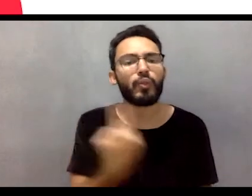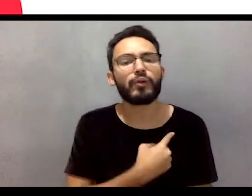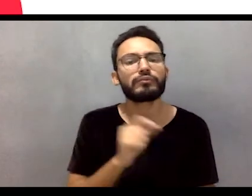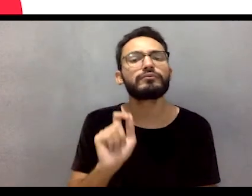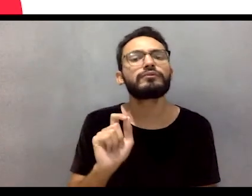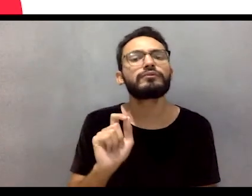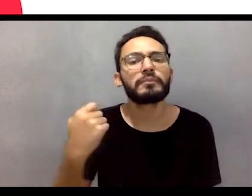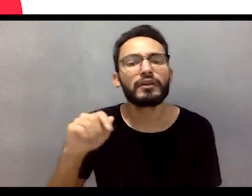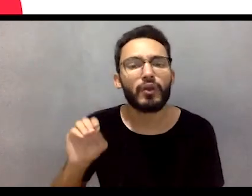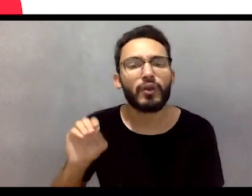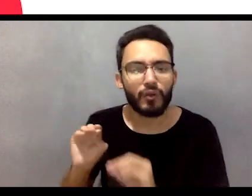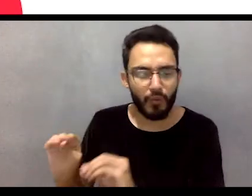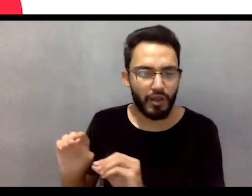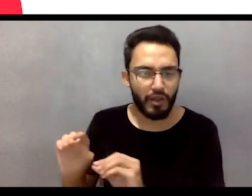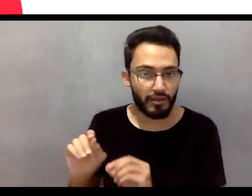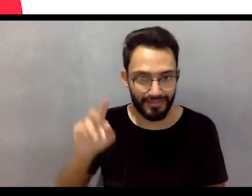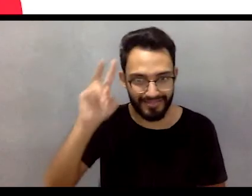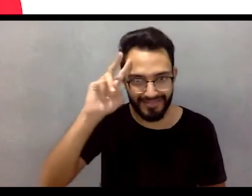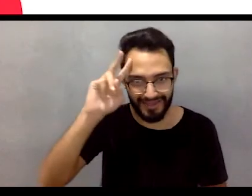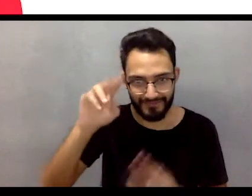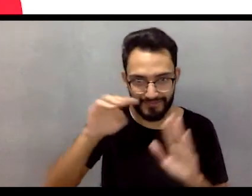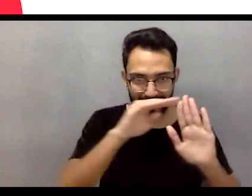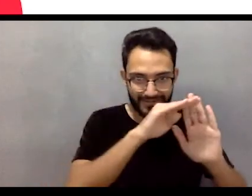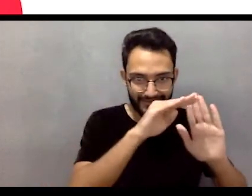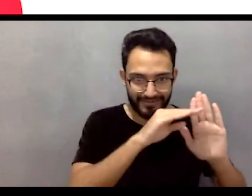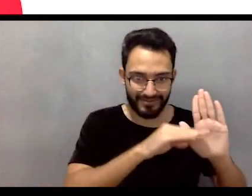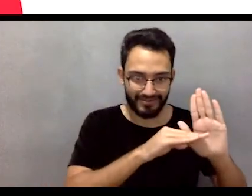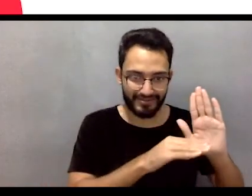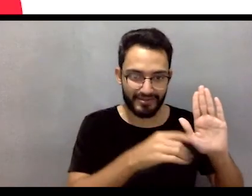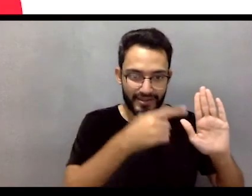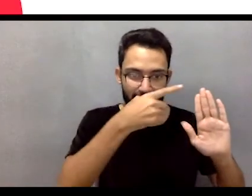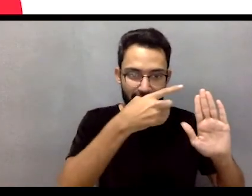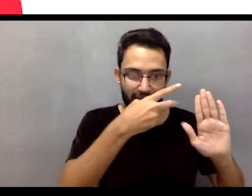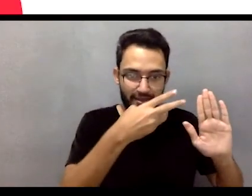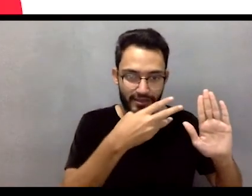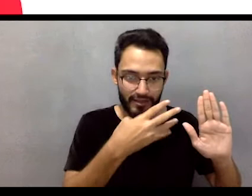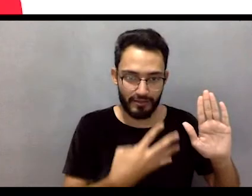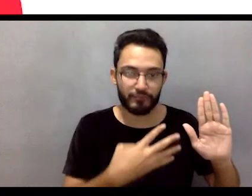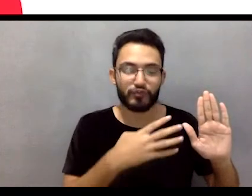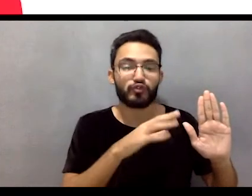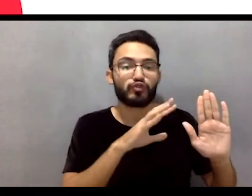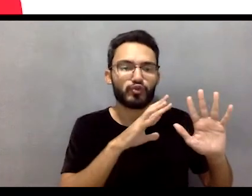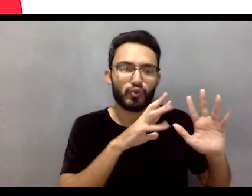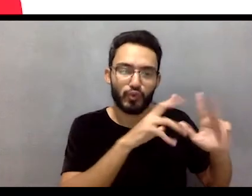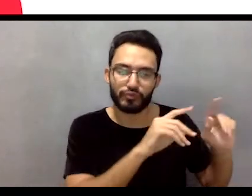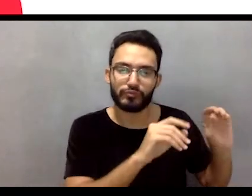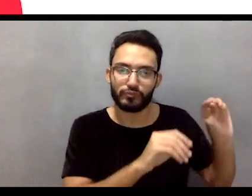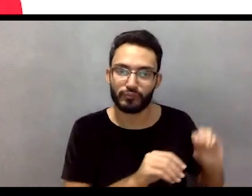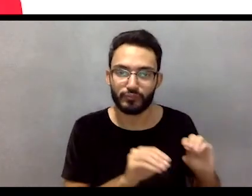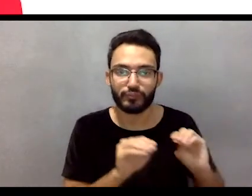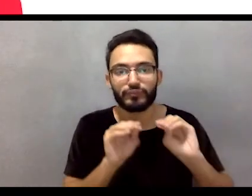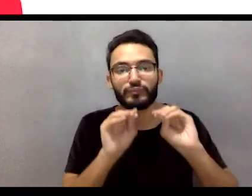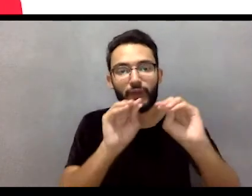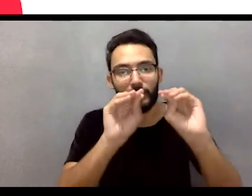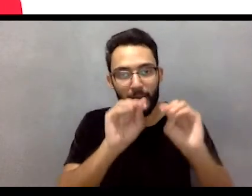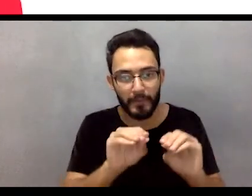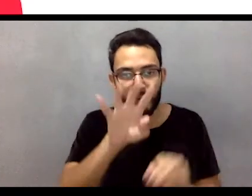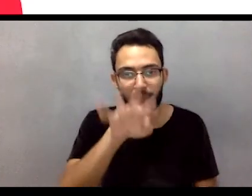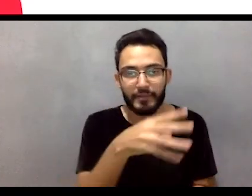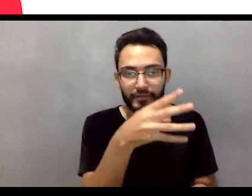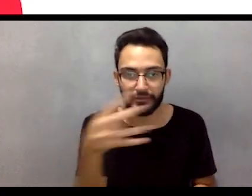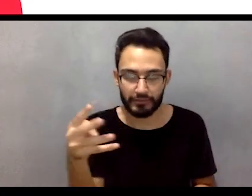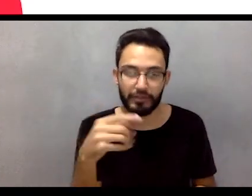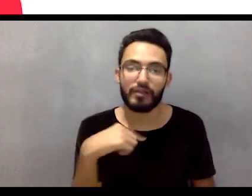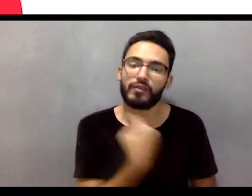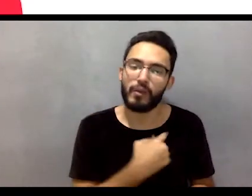vai colocar? Lembra daqueles épicos? Nós vamos pegar todos aqueles épicos e colocar aqui na planilha. Aí a